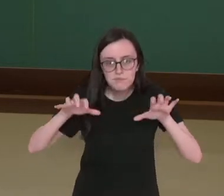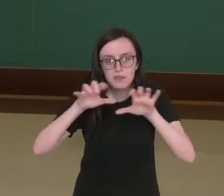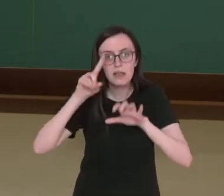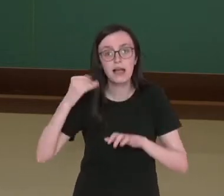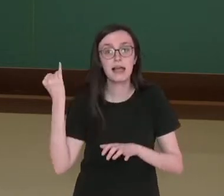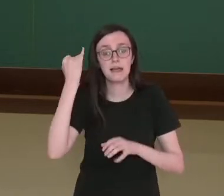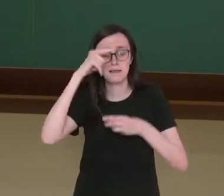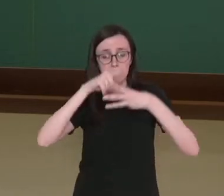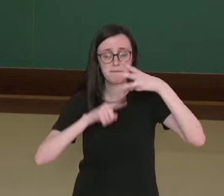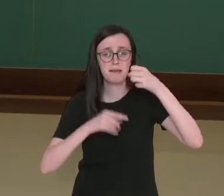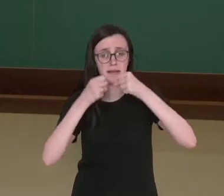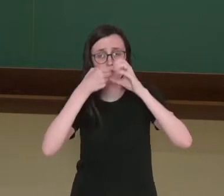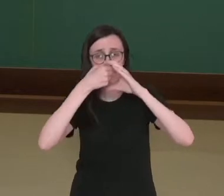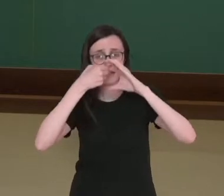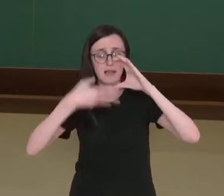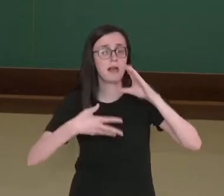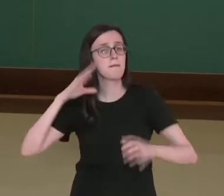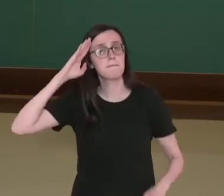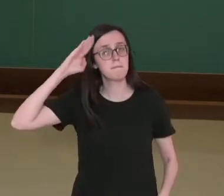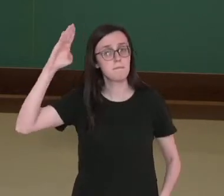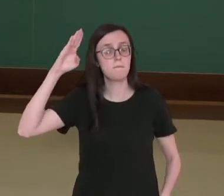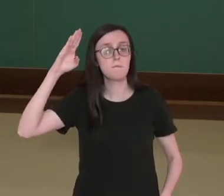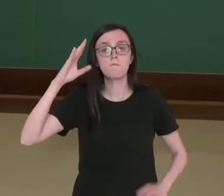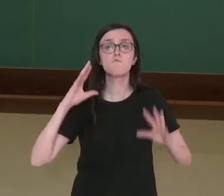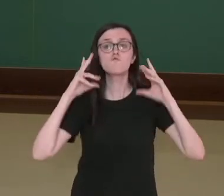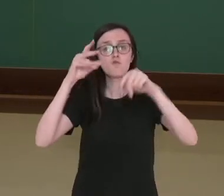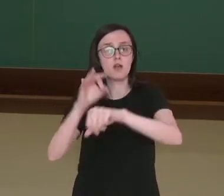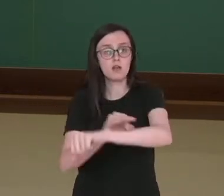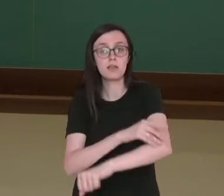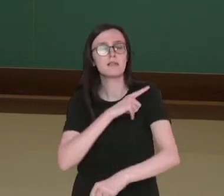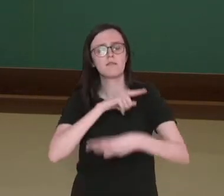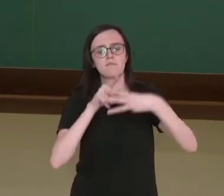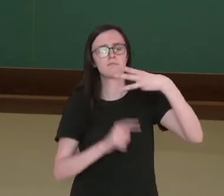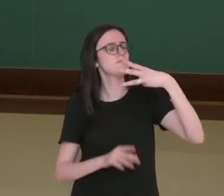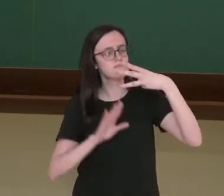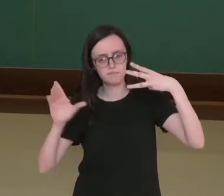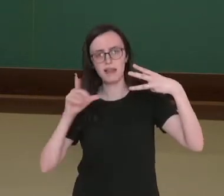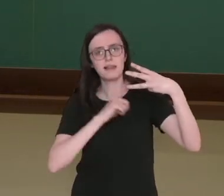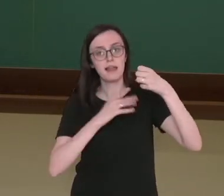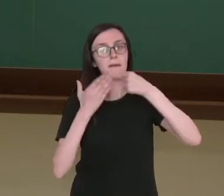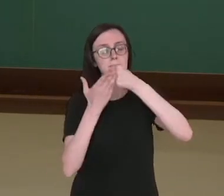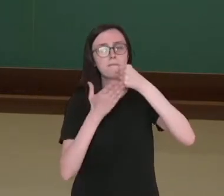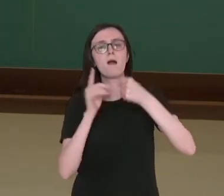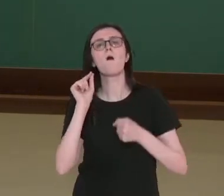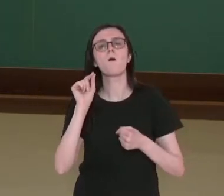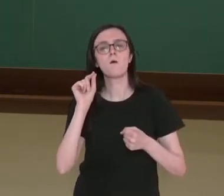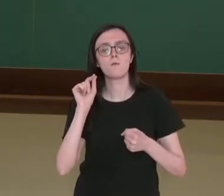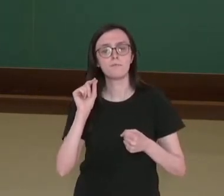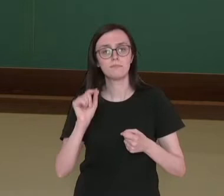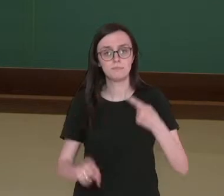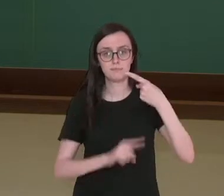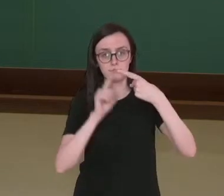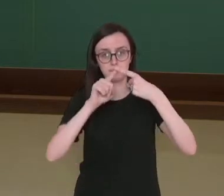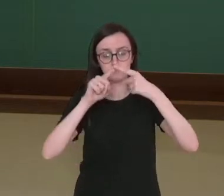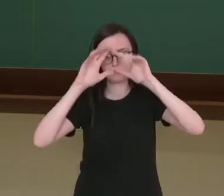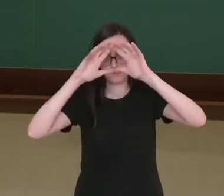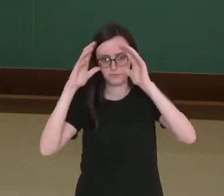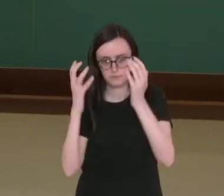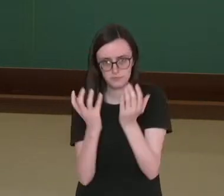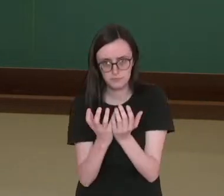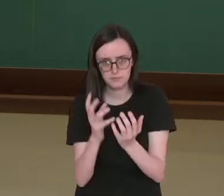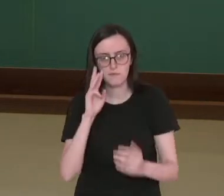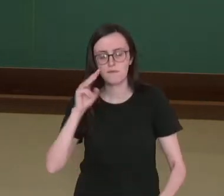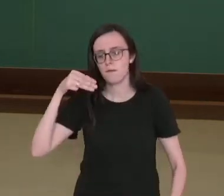importantes, três partes fundamentais. Todas as células têm essas três estruturas fundamentais, que é o quê? A membrana